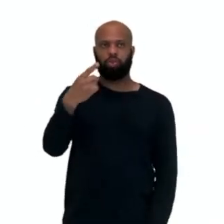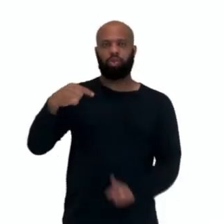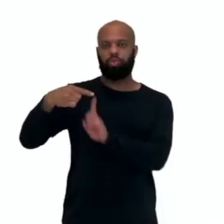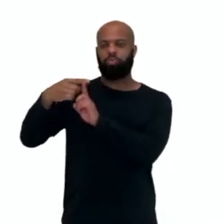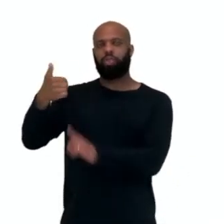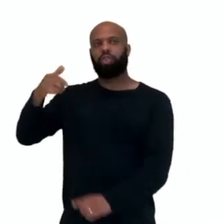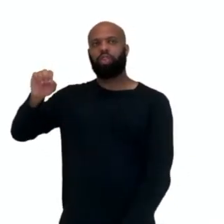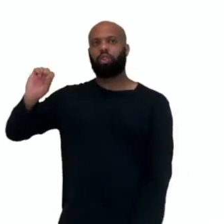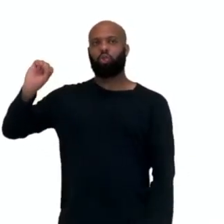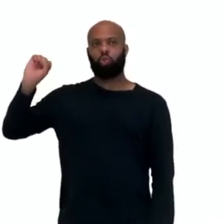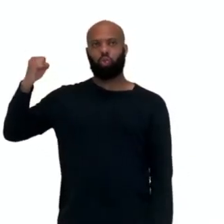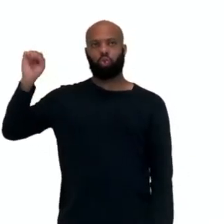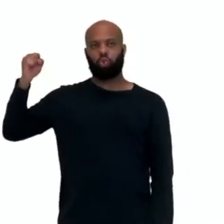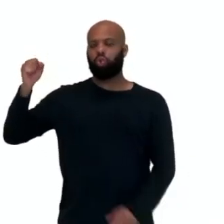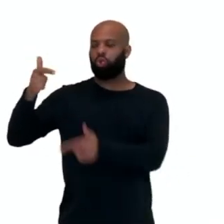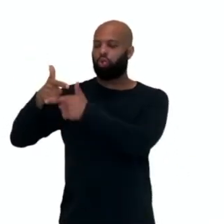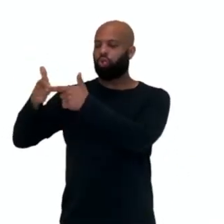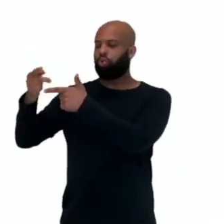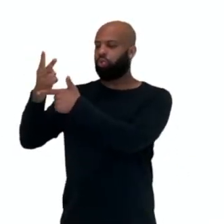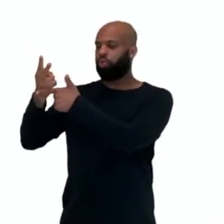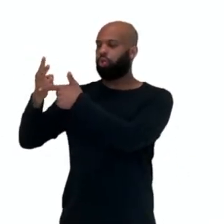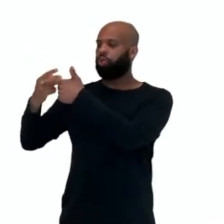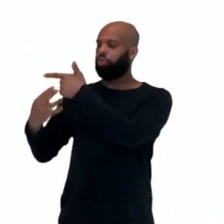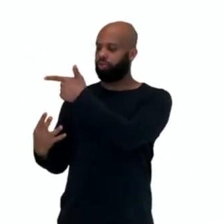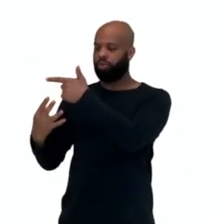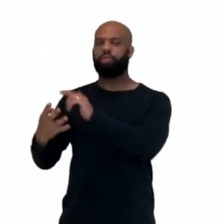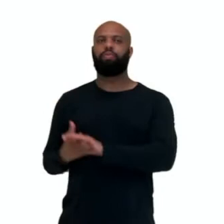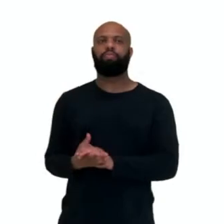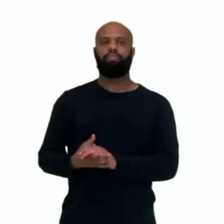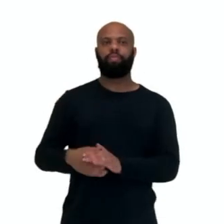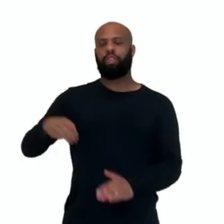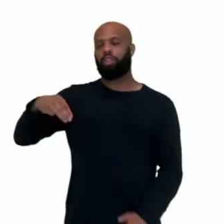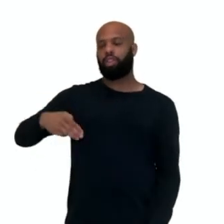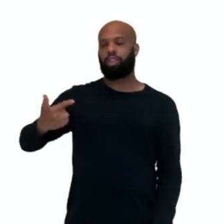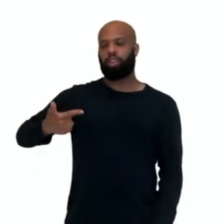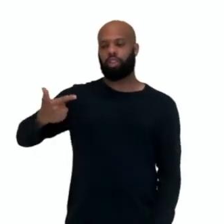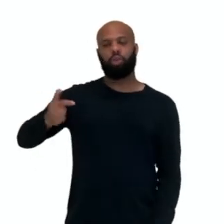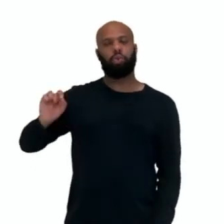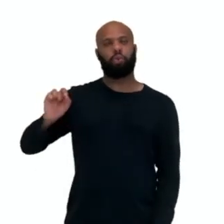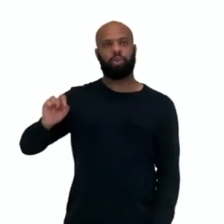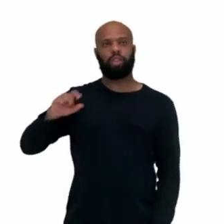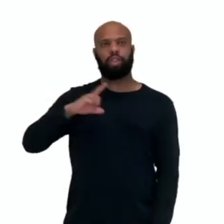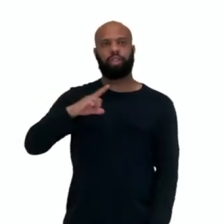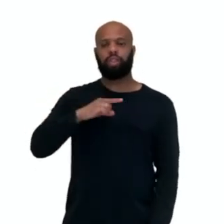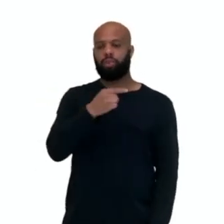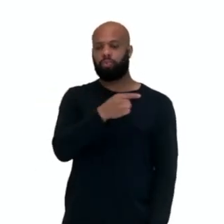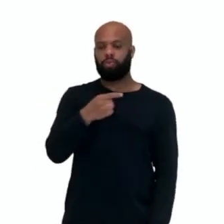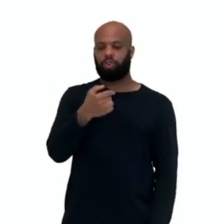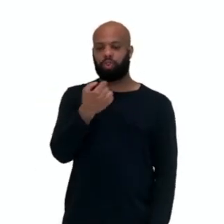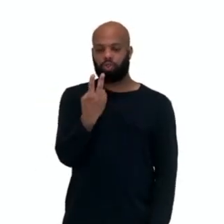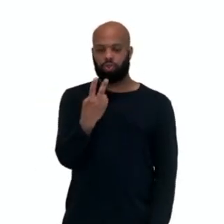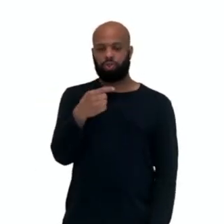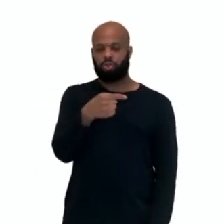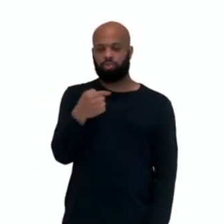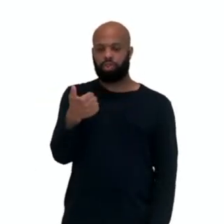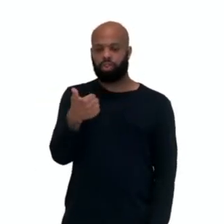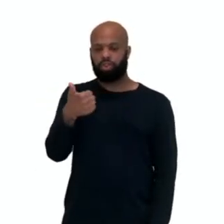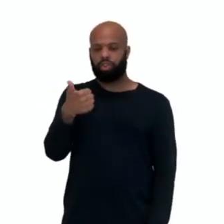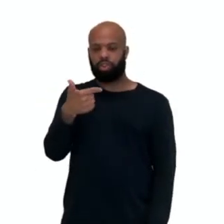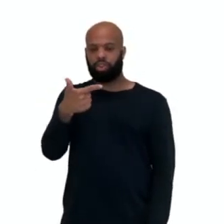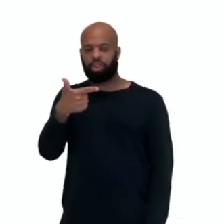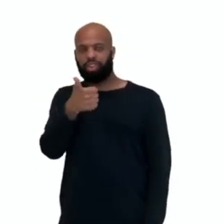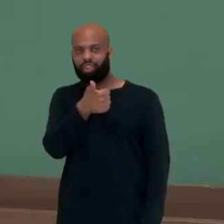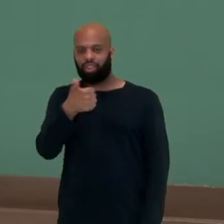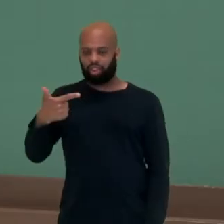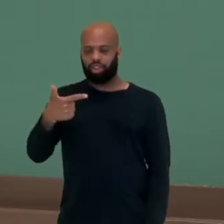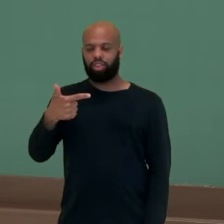10, 8, dividido por 2, 4. E o M duas linhas, menos 2 menos 10 menos 12,